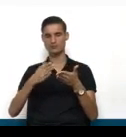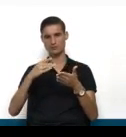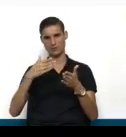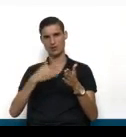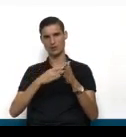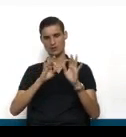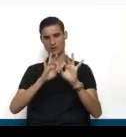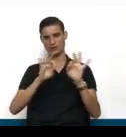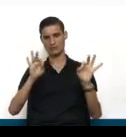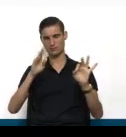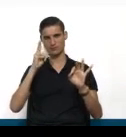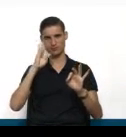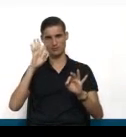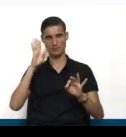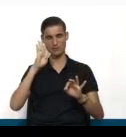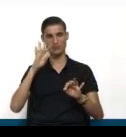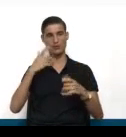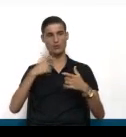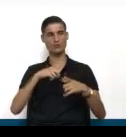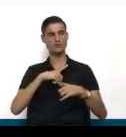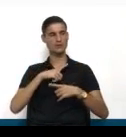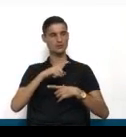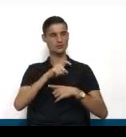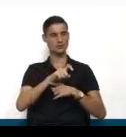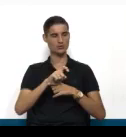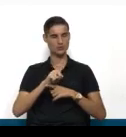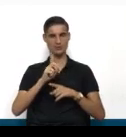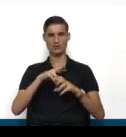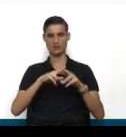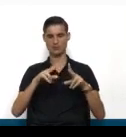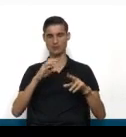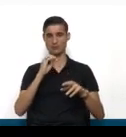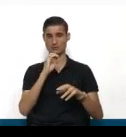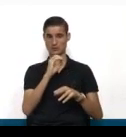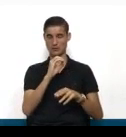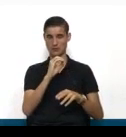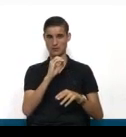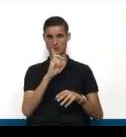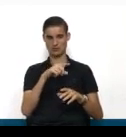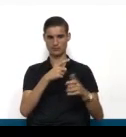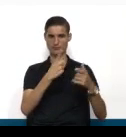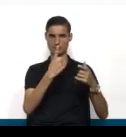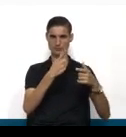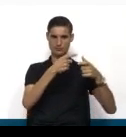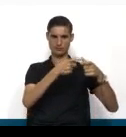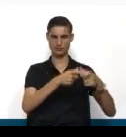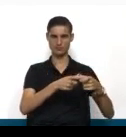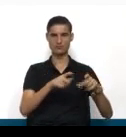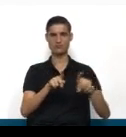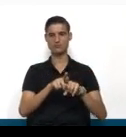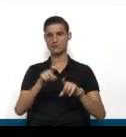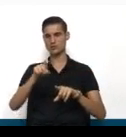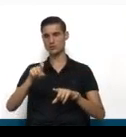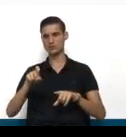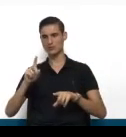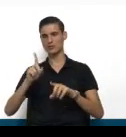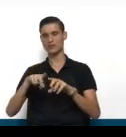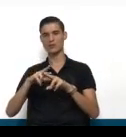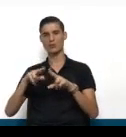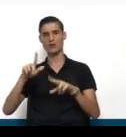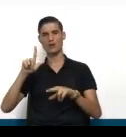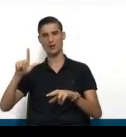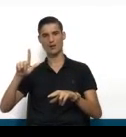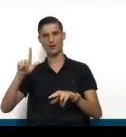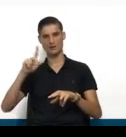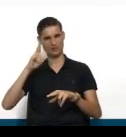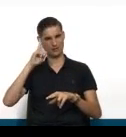tá? Pensando numa corda, onde ela tem um x igual a zero, que vai ser uma extremidade, e o x igual a L, que vai